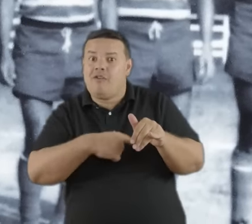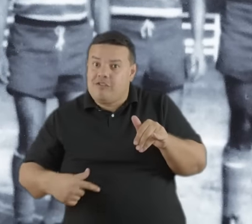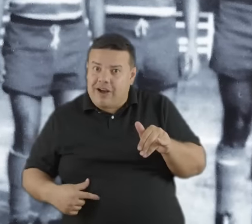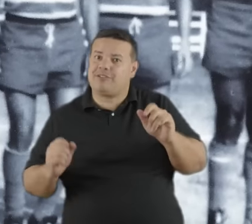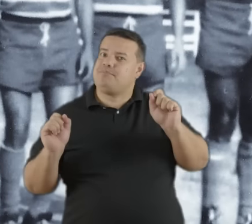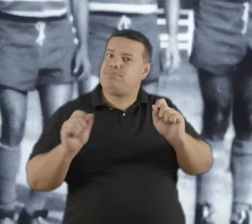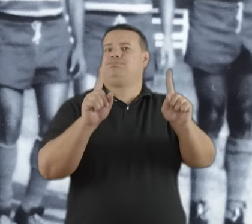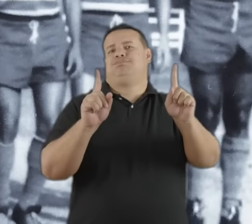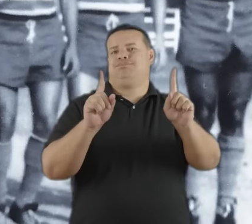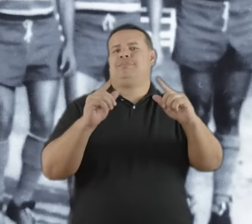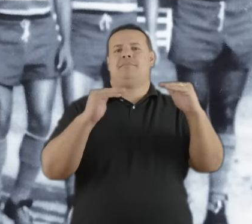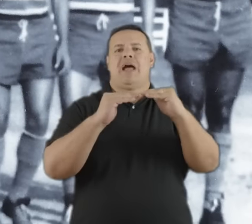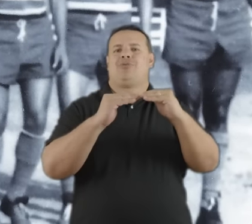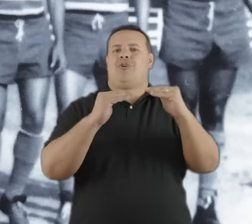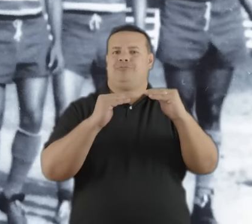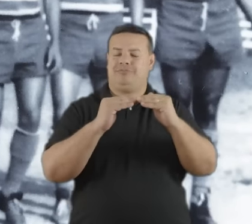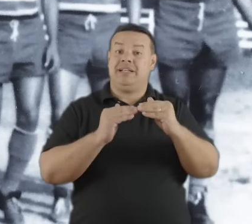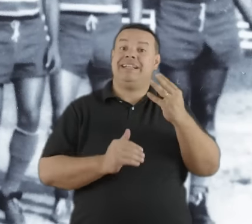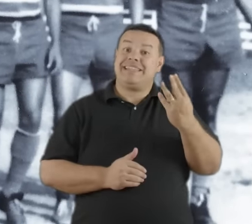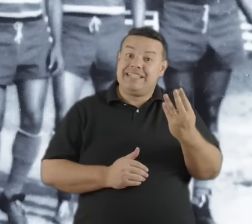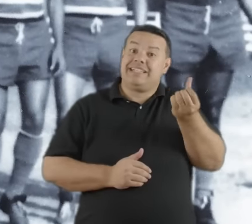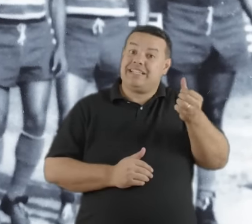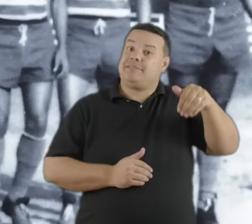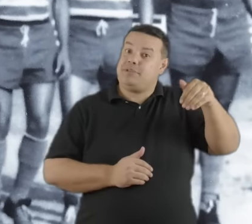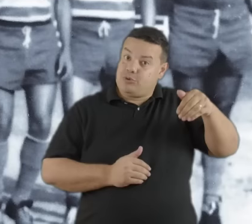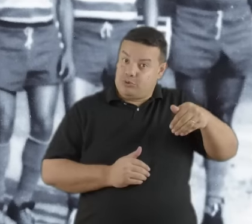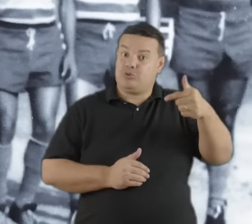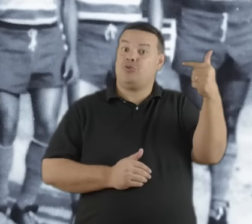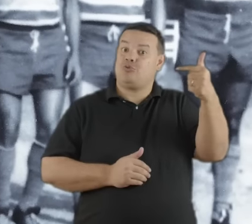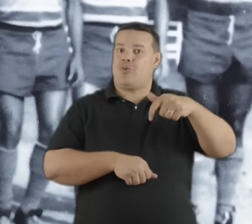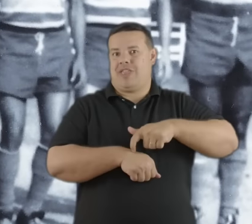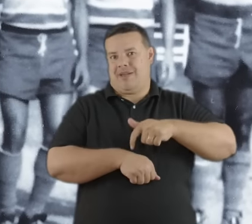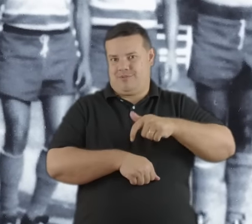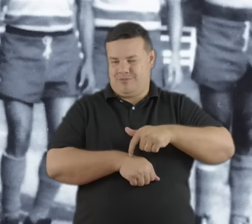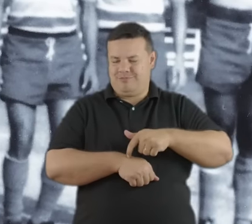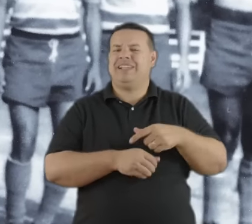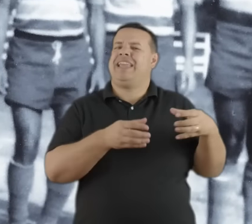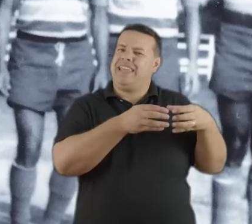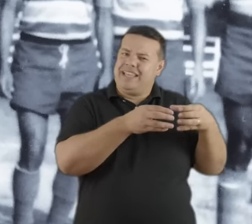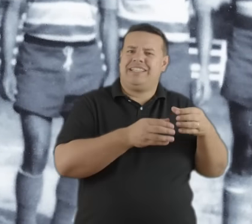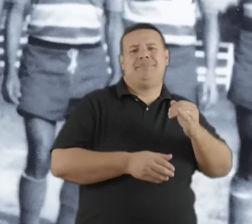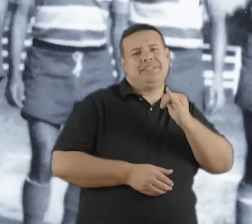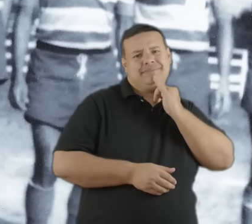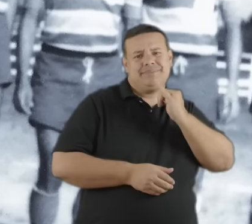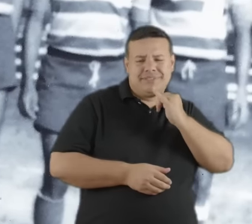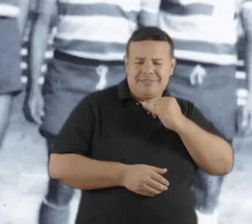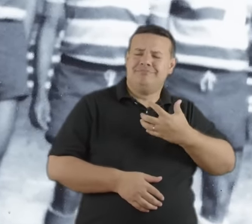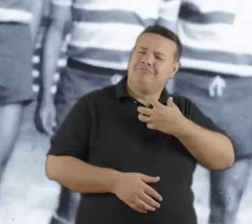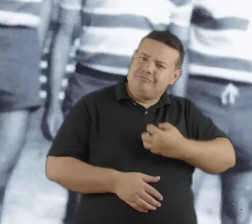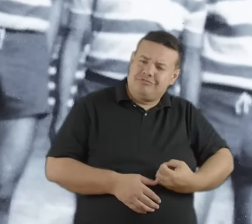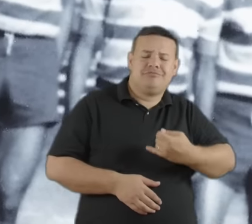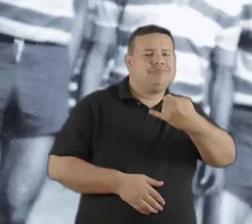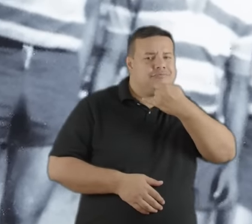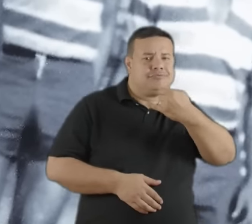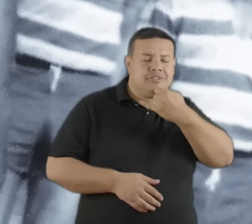água fria e empatou o jogo já no fim, aos 36 da segunda etapa. A torcida tricolor ficou arrasada, pois o